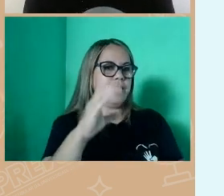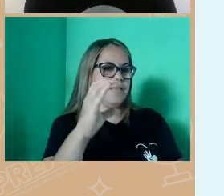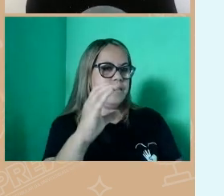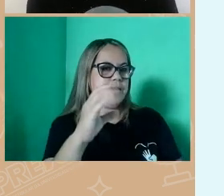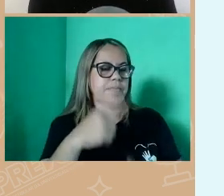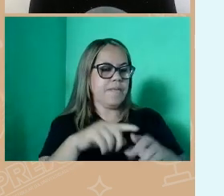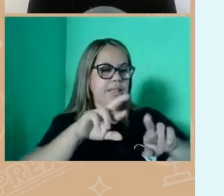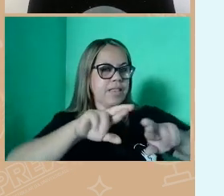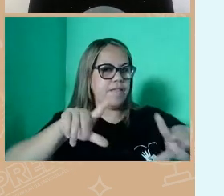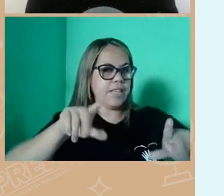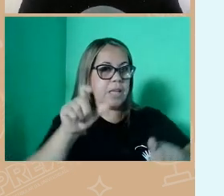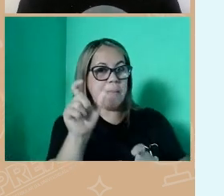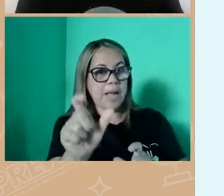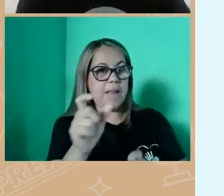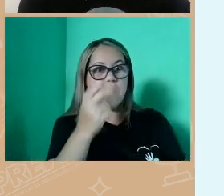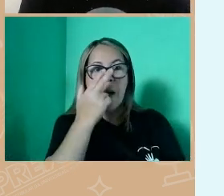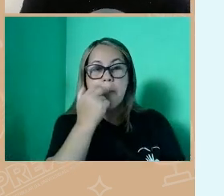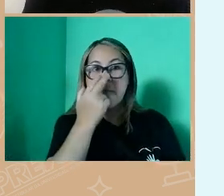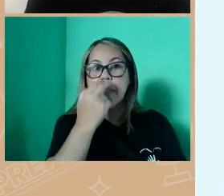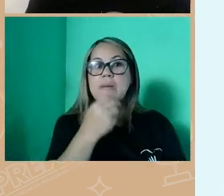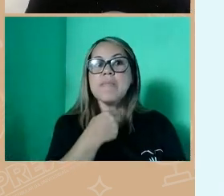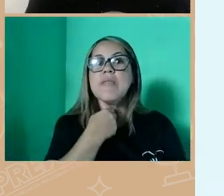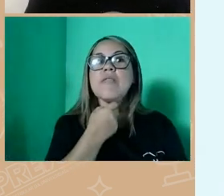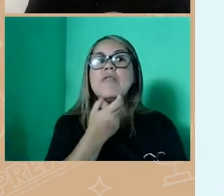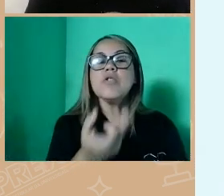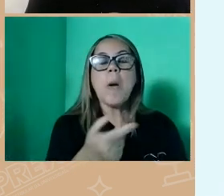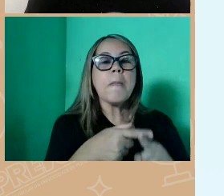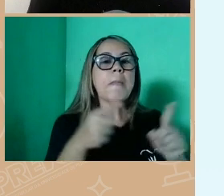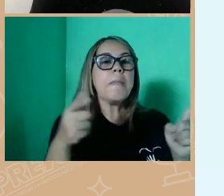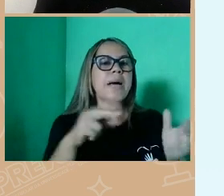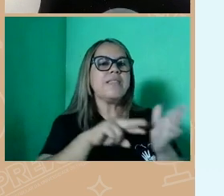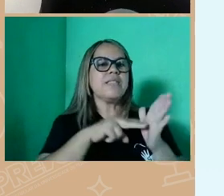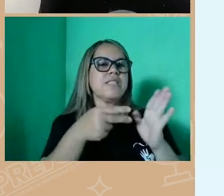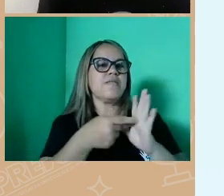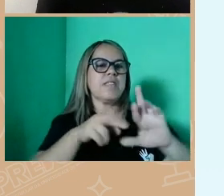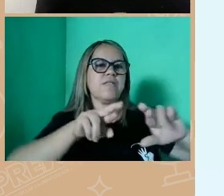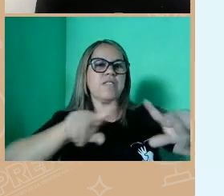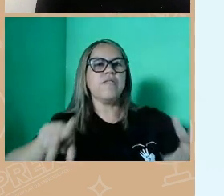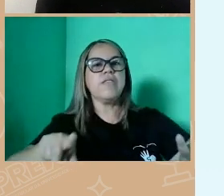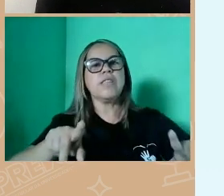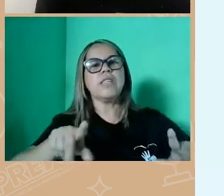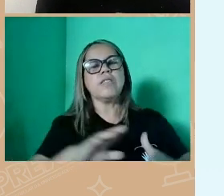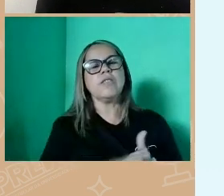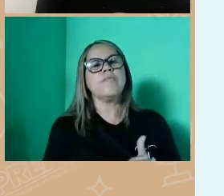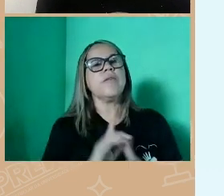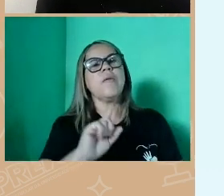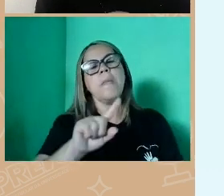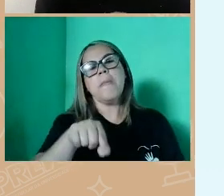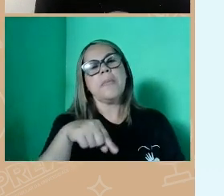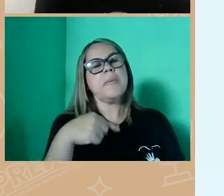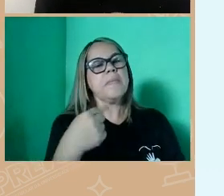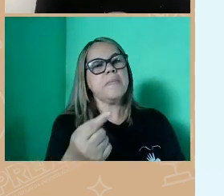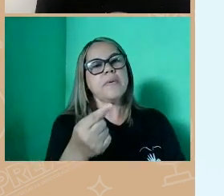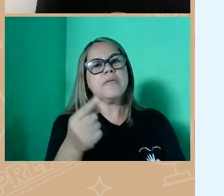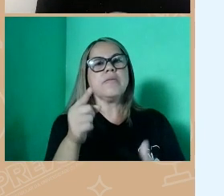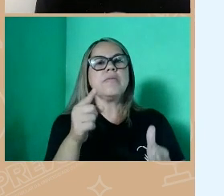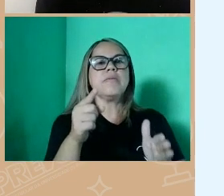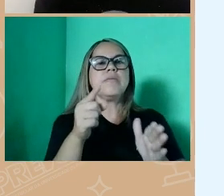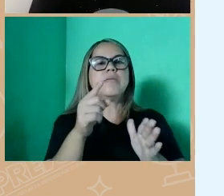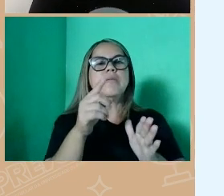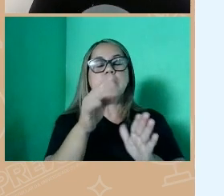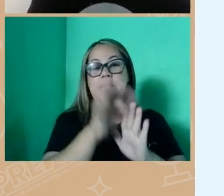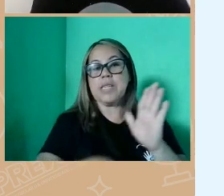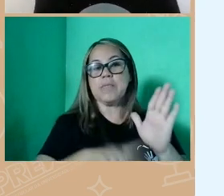palavras com a mesma pronúncia, mas com diferentes sentidos. Vamos para a questão, para o texto da última